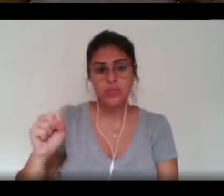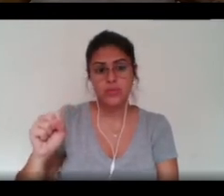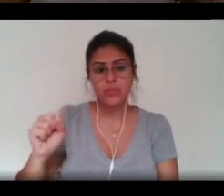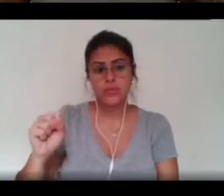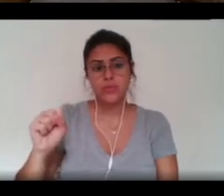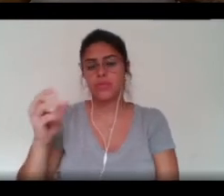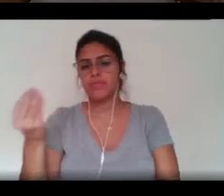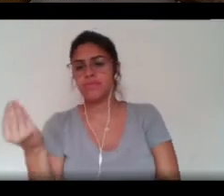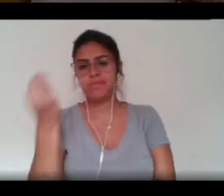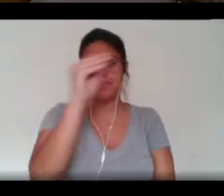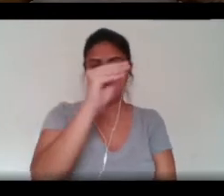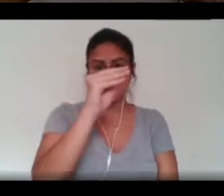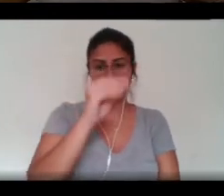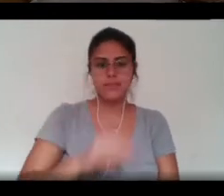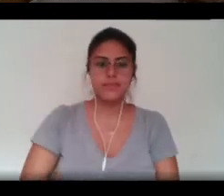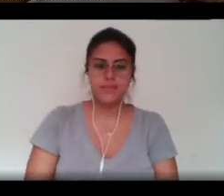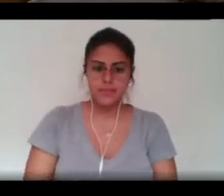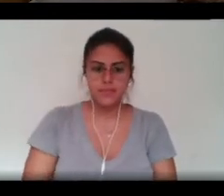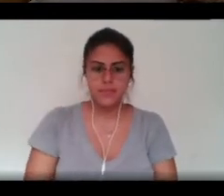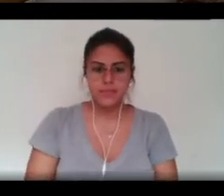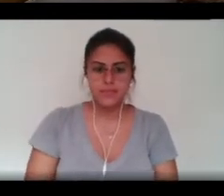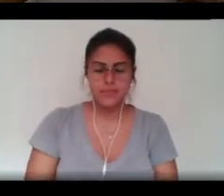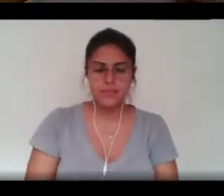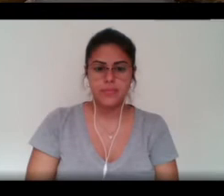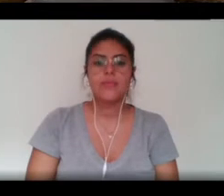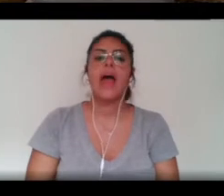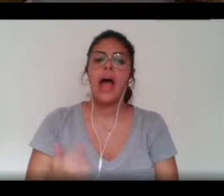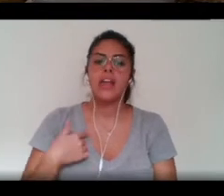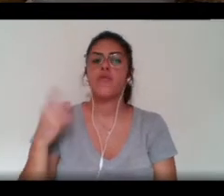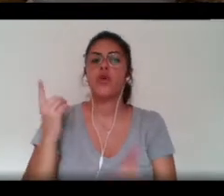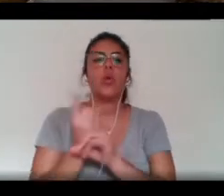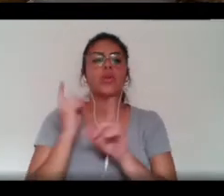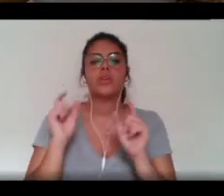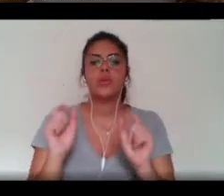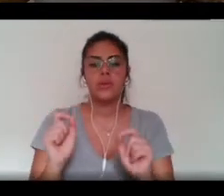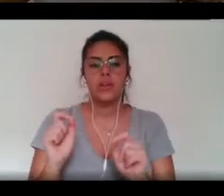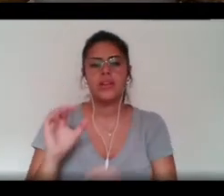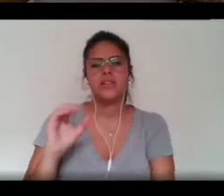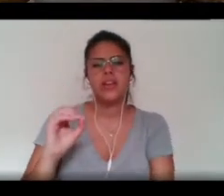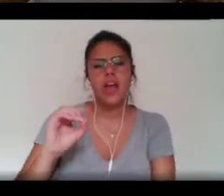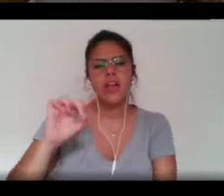coloco nessa equação. Fazendo isso, eu vou achar